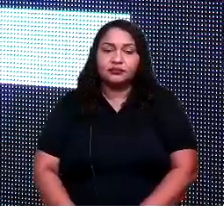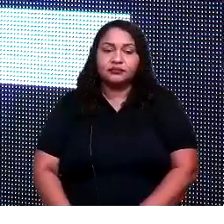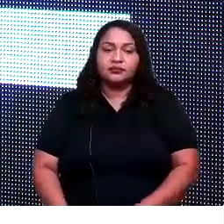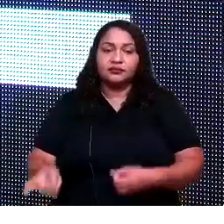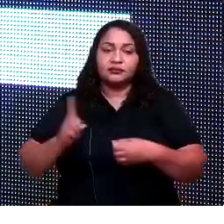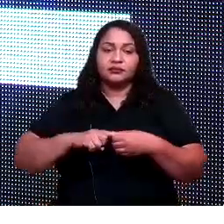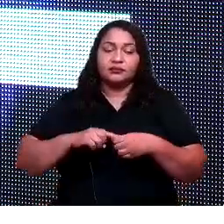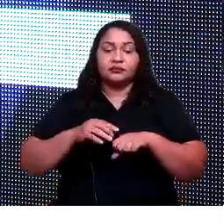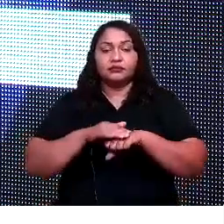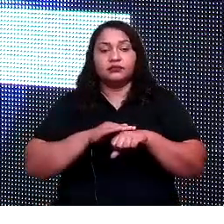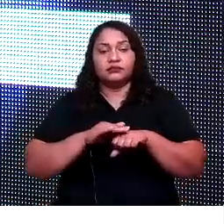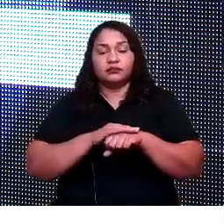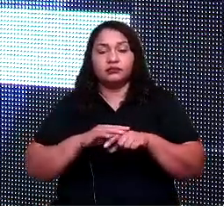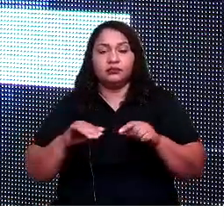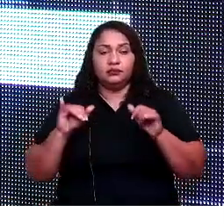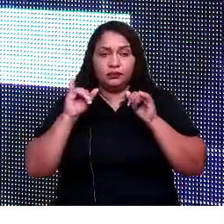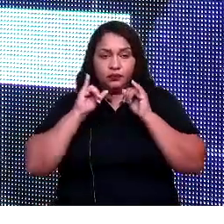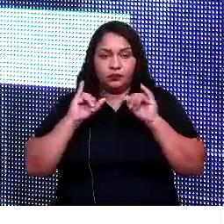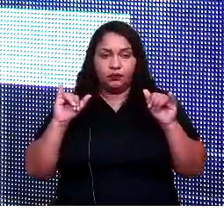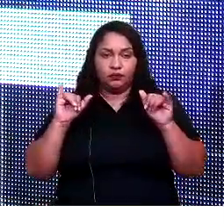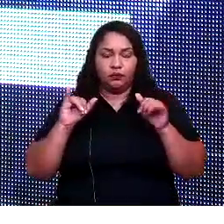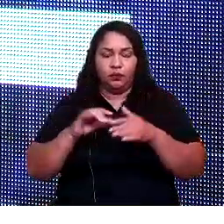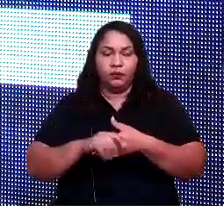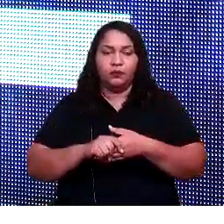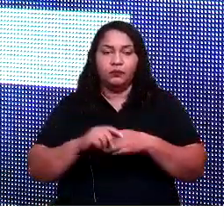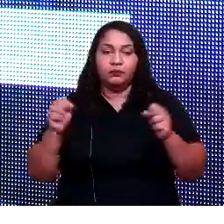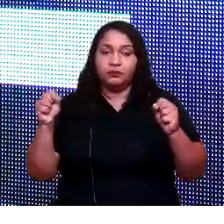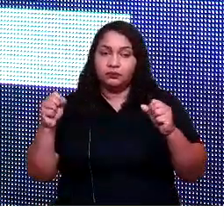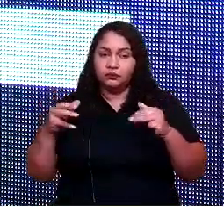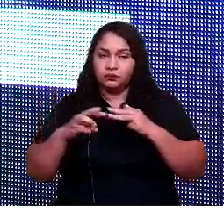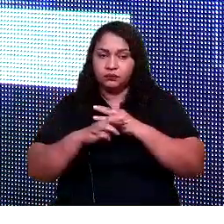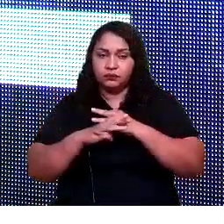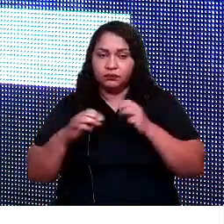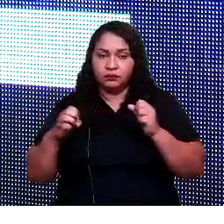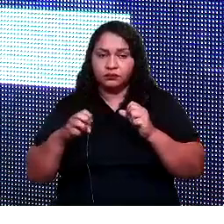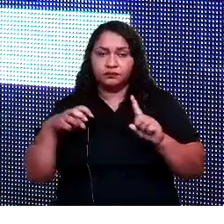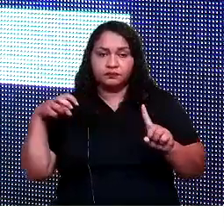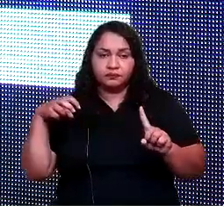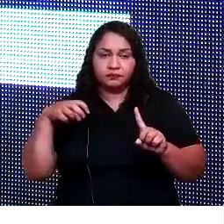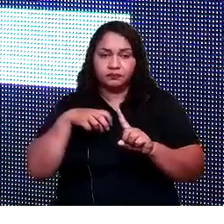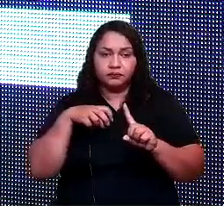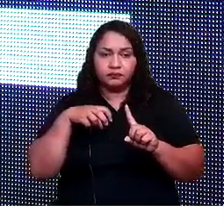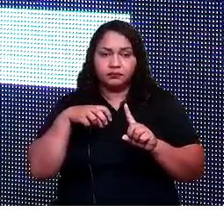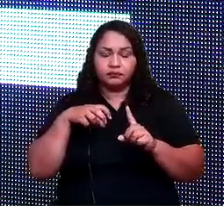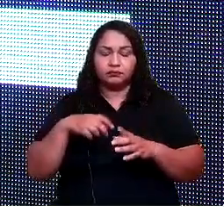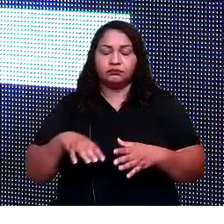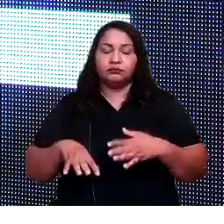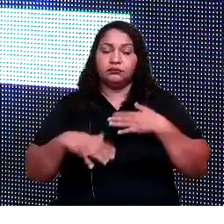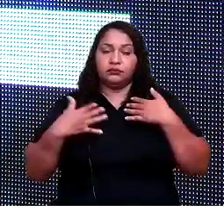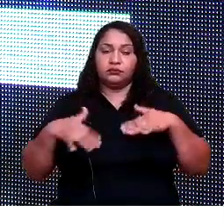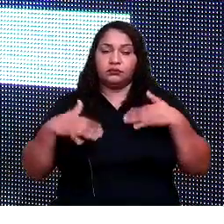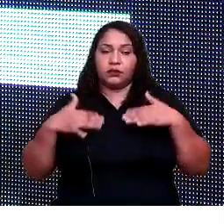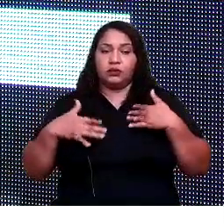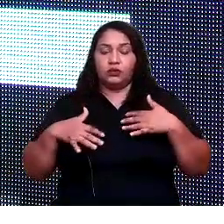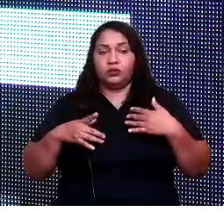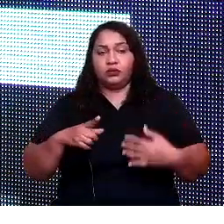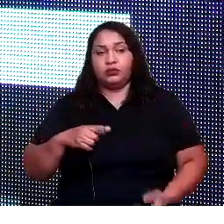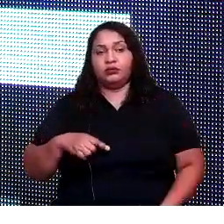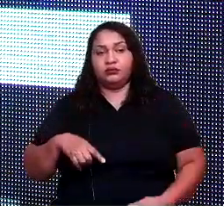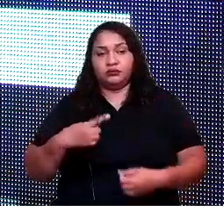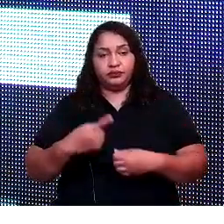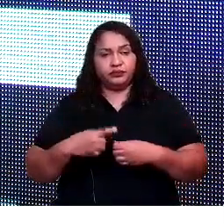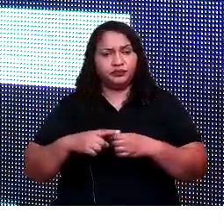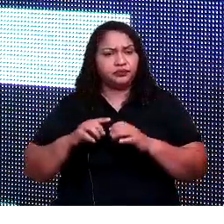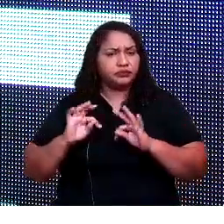e olha só a gente volta a falar sobre notícia e agora a gente fala sobre trânsito um acidente chocou a cidade e